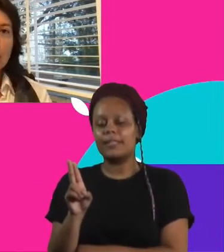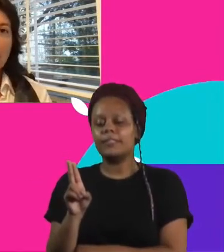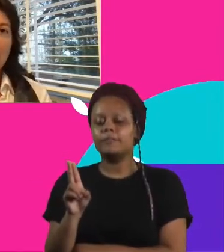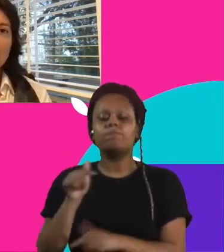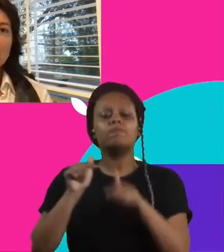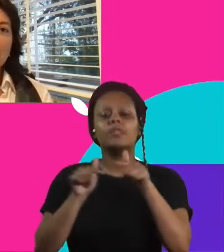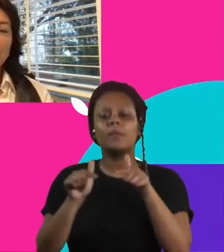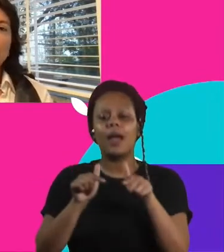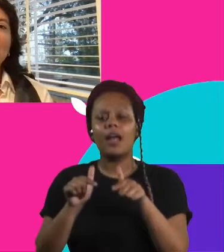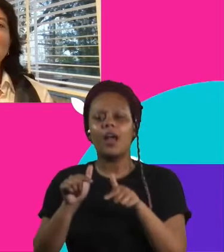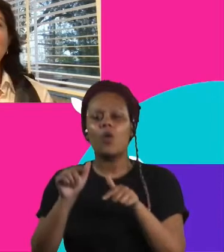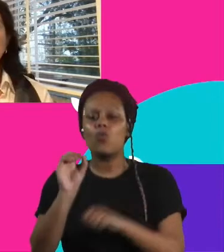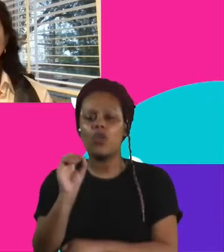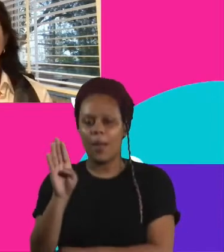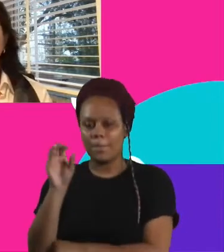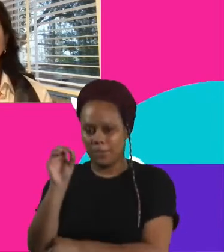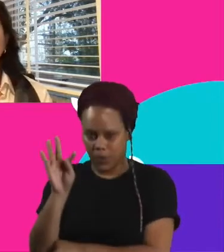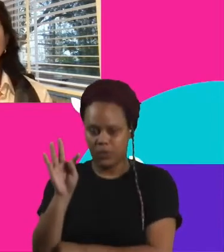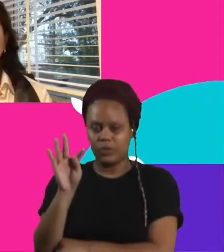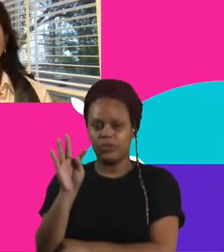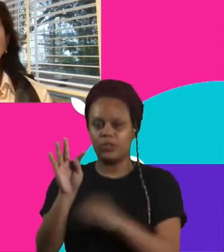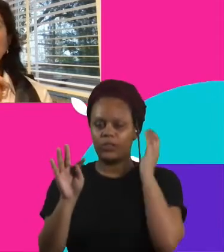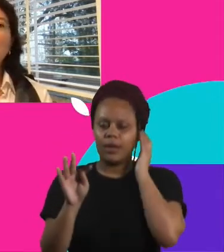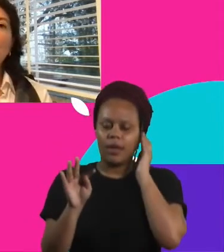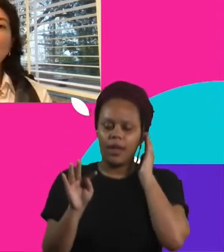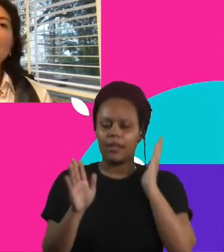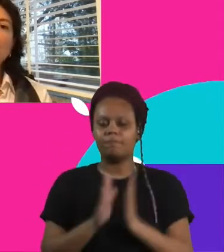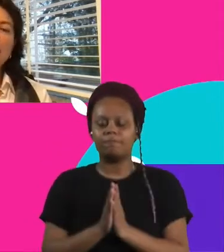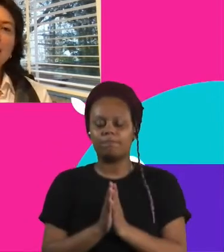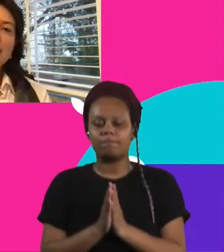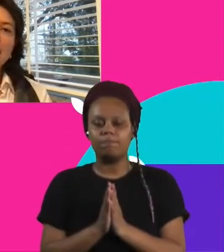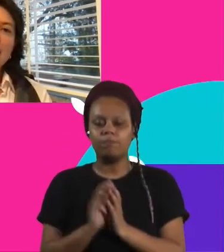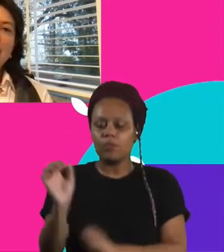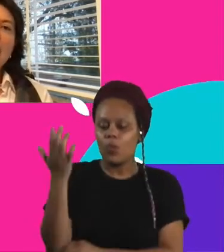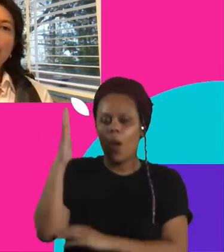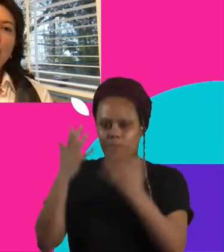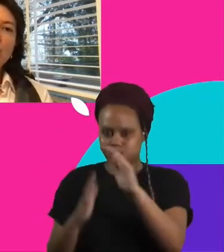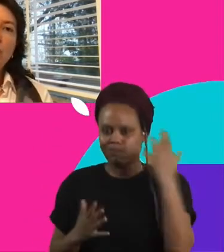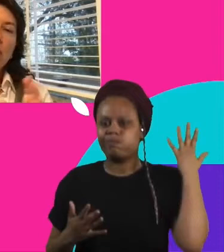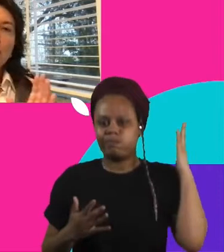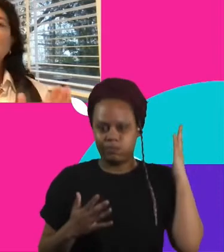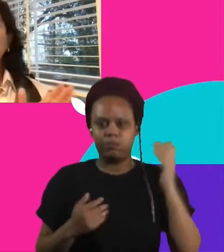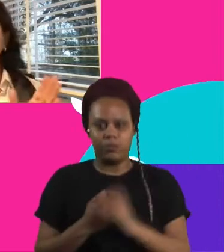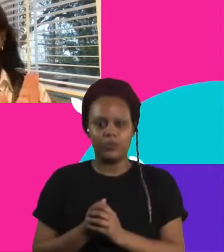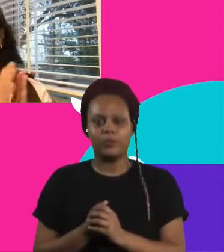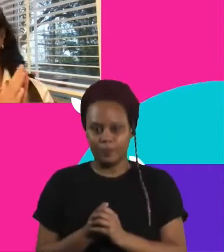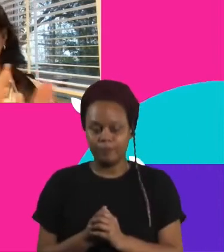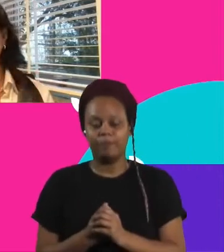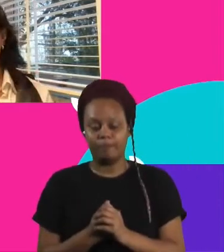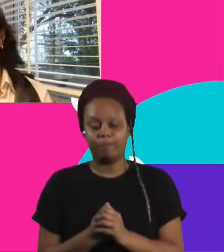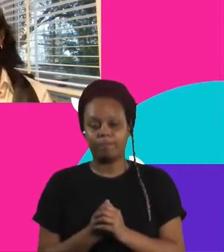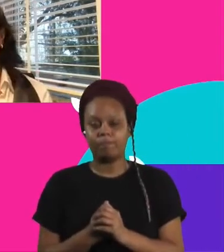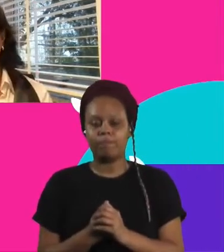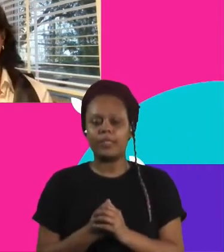no estado do Pará. A gente percebe que licenciamento ambiental em nível estadual, muitas vezes, tem a ver com você resolver uma